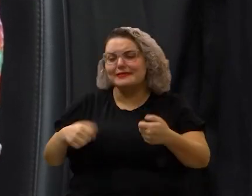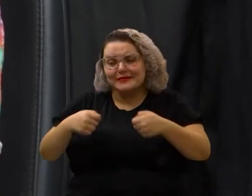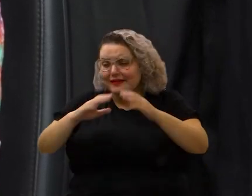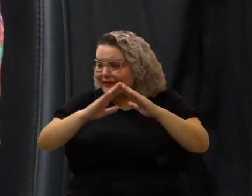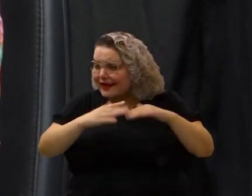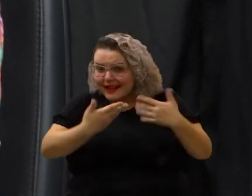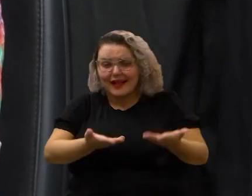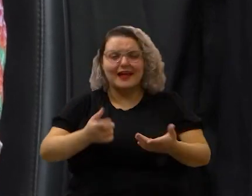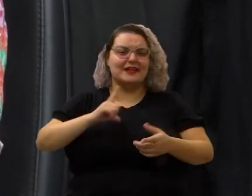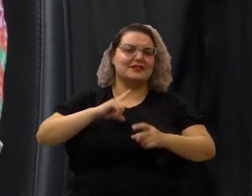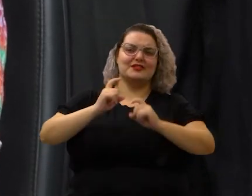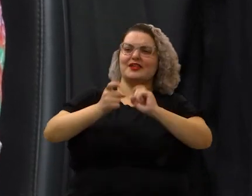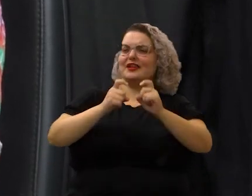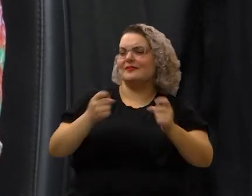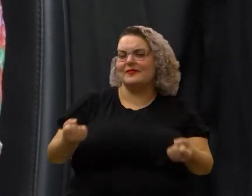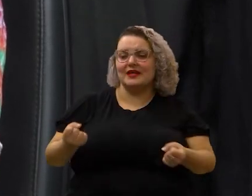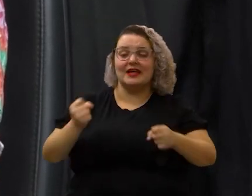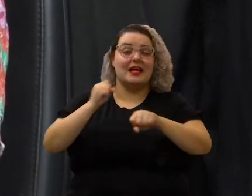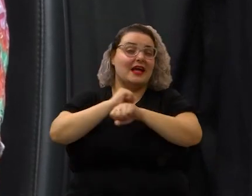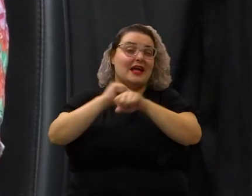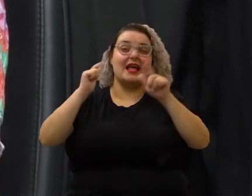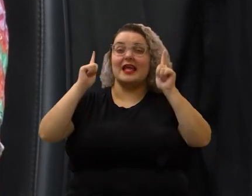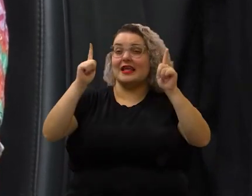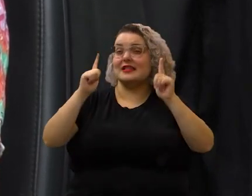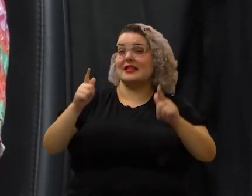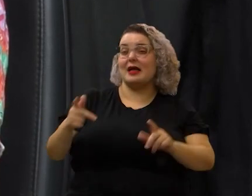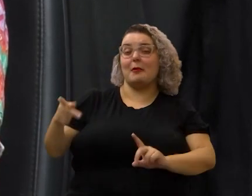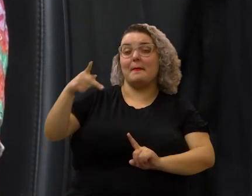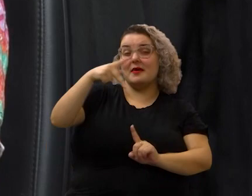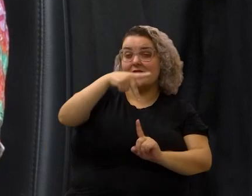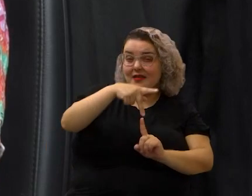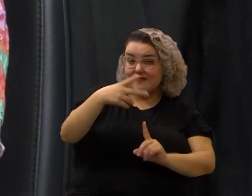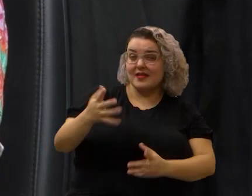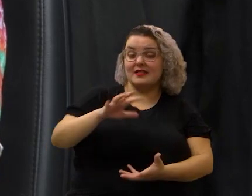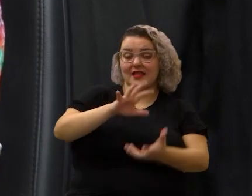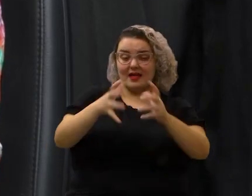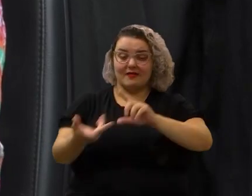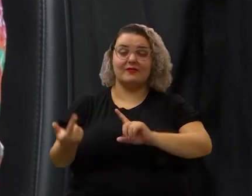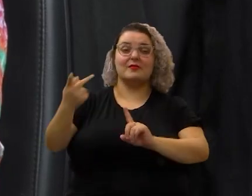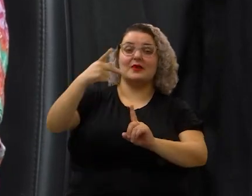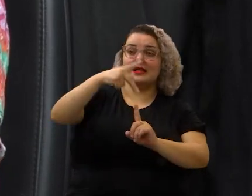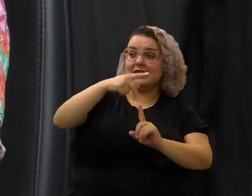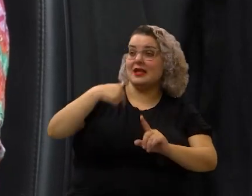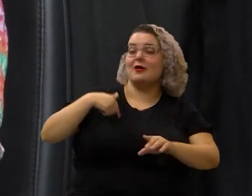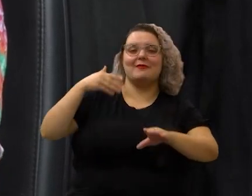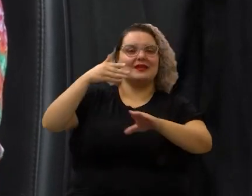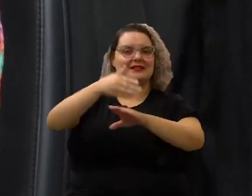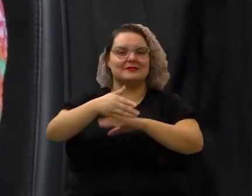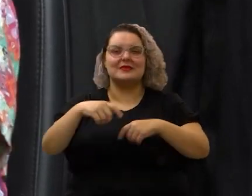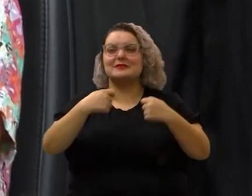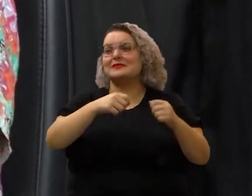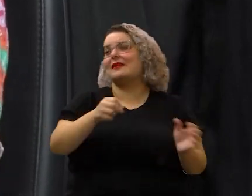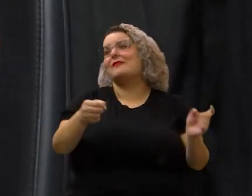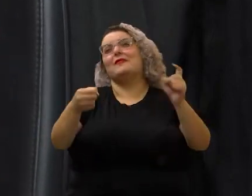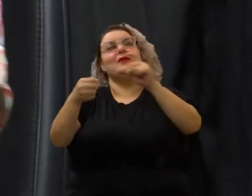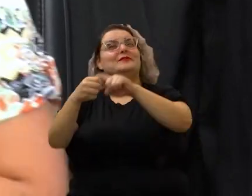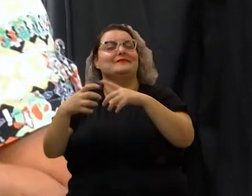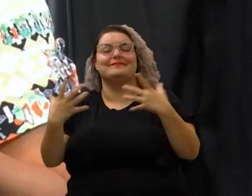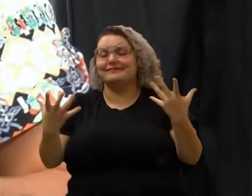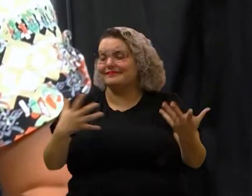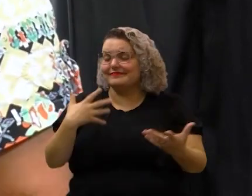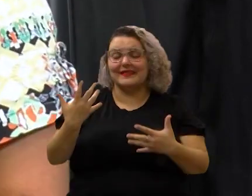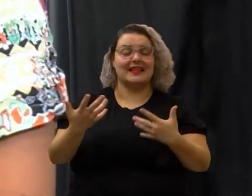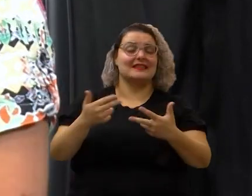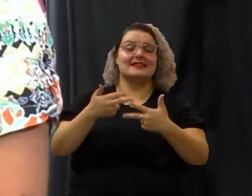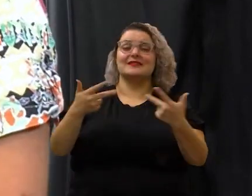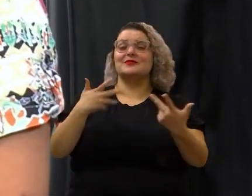Campinas, tinha reunião, aí estourou a greve da Previdência, né? A greve da reforma da Previdência, que eu participei, mas tinha que voltar. Então,